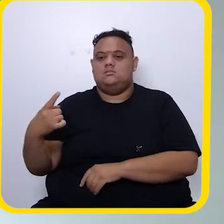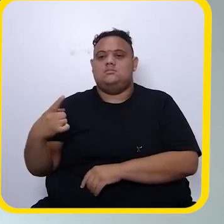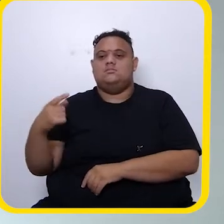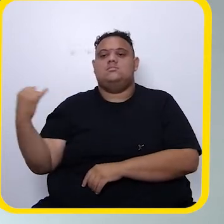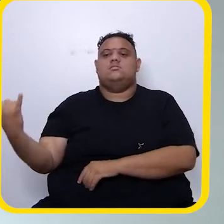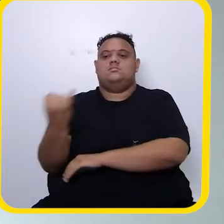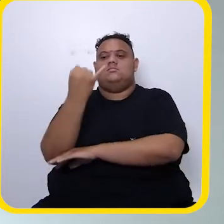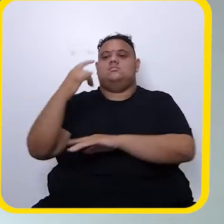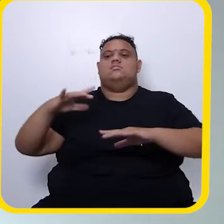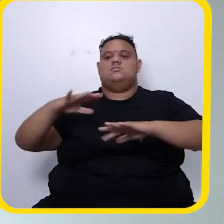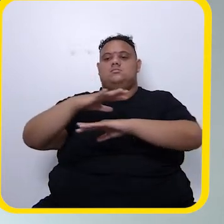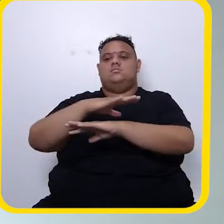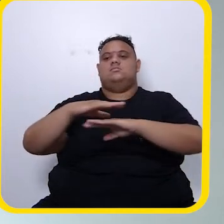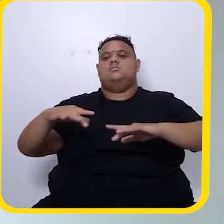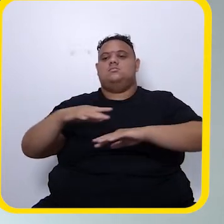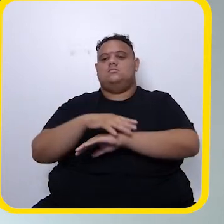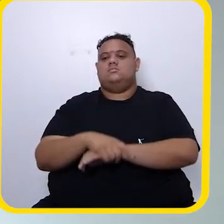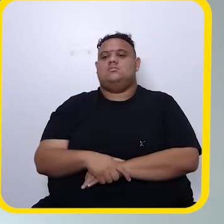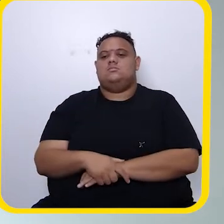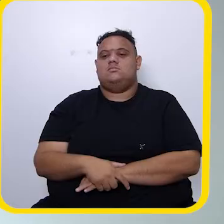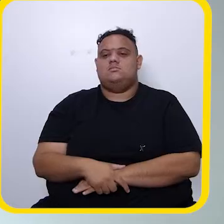importantes cidades. Nós temos